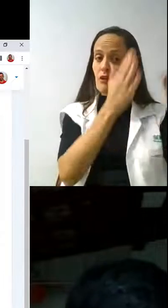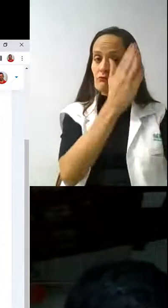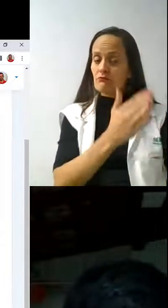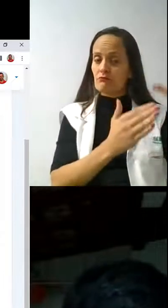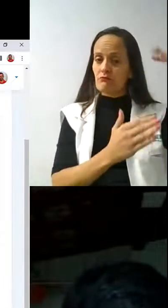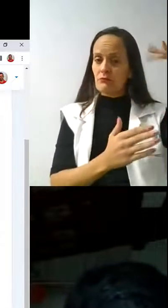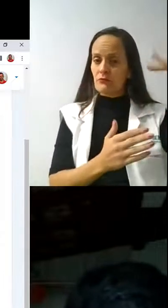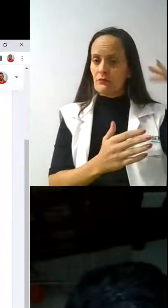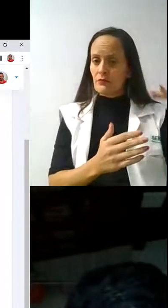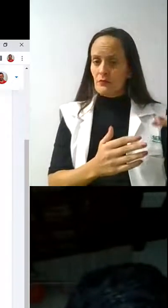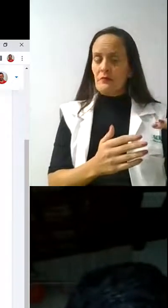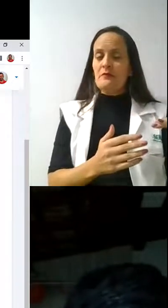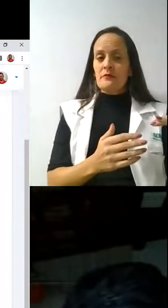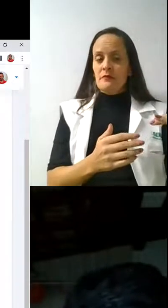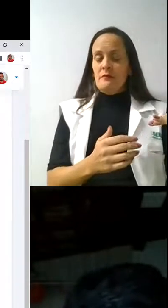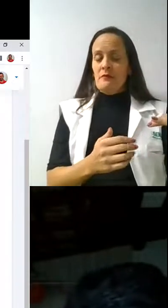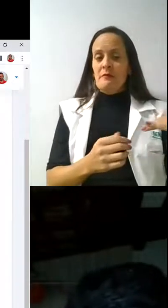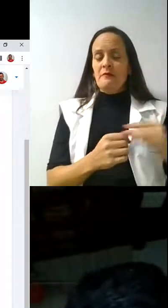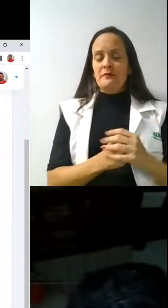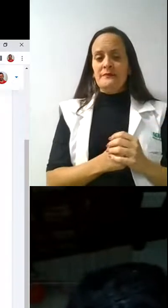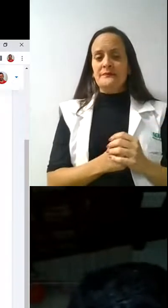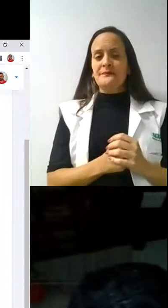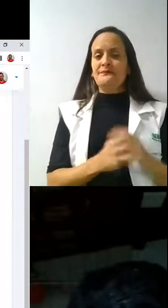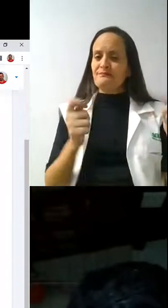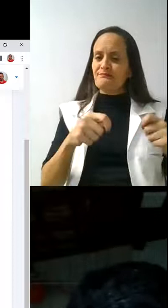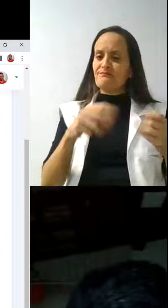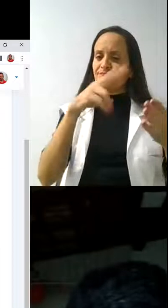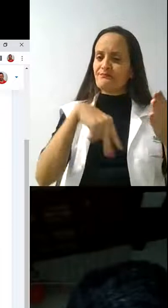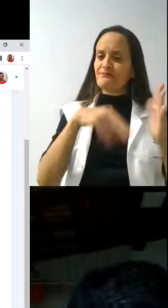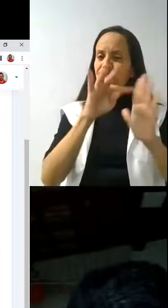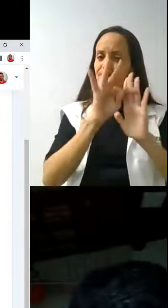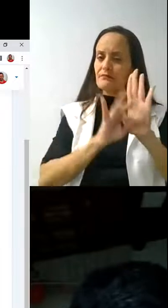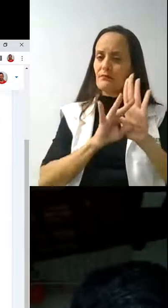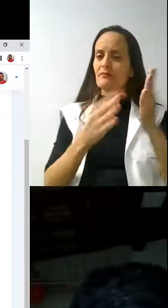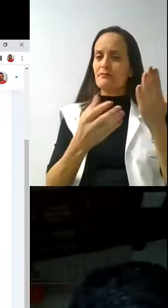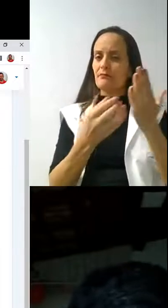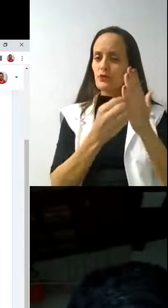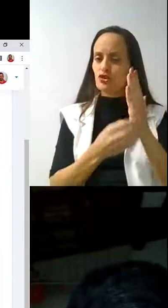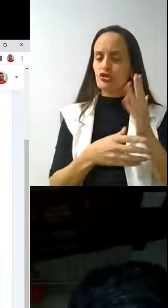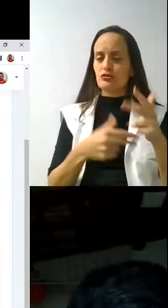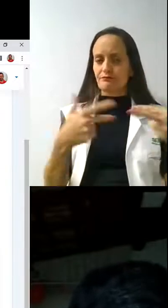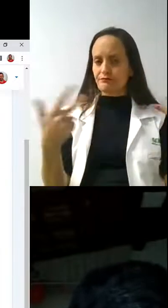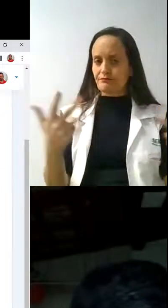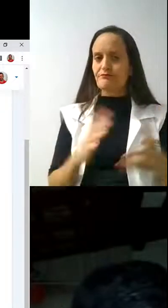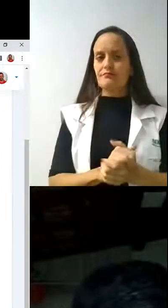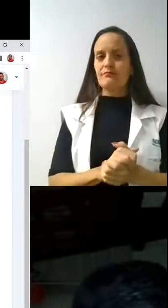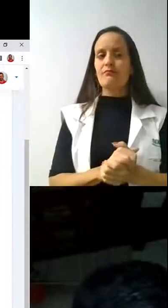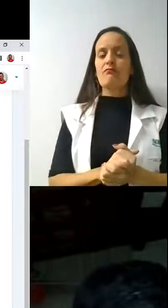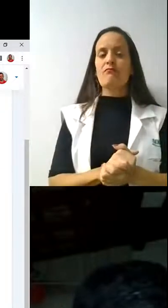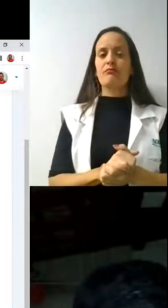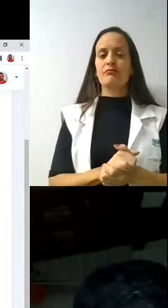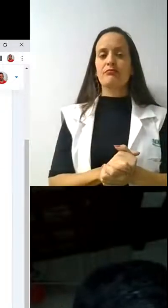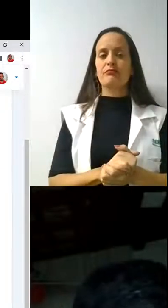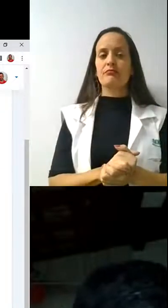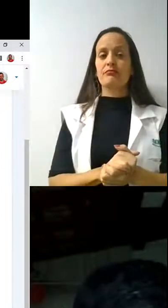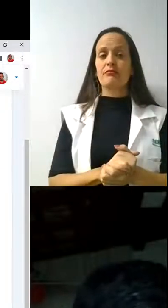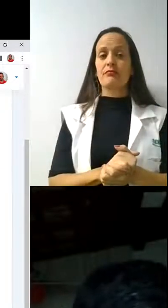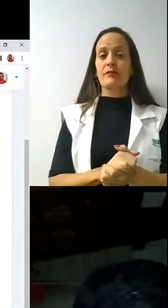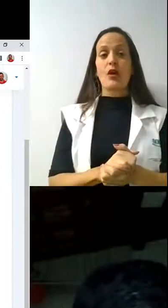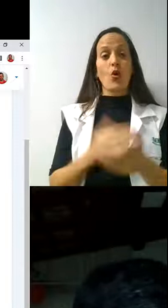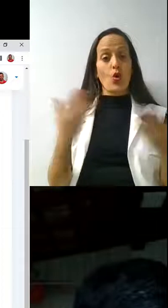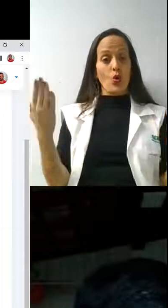o conteúdo aqui já está estruturado justamente para você responder os desafios. No caso aqui hoje, a gente vai fazer os desafios